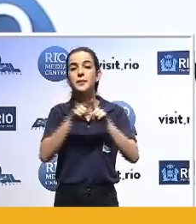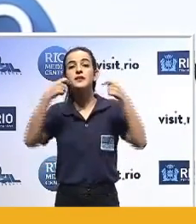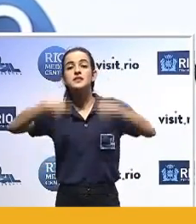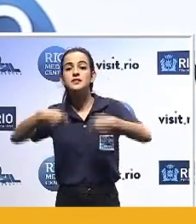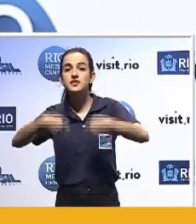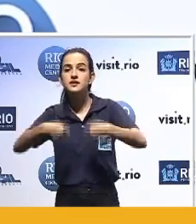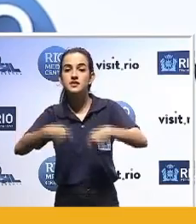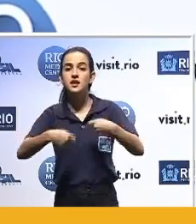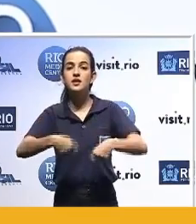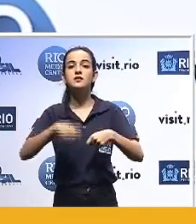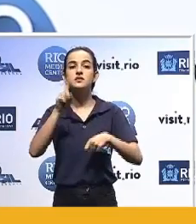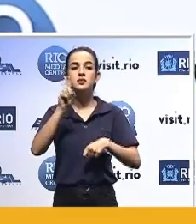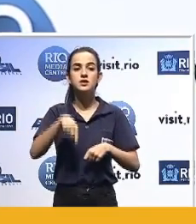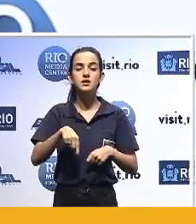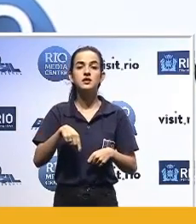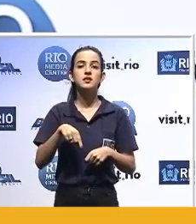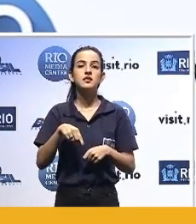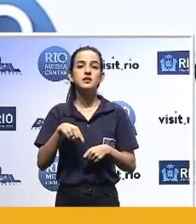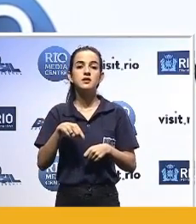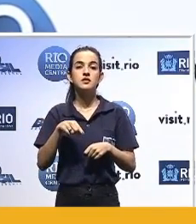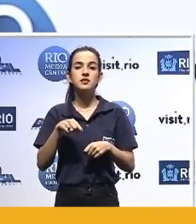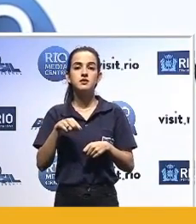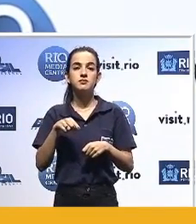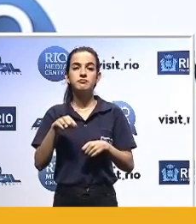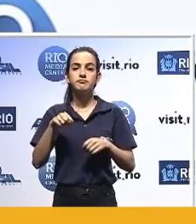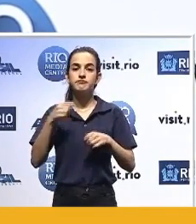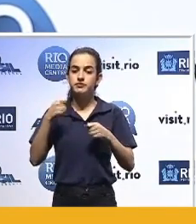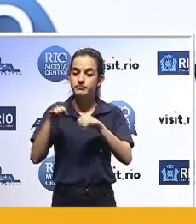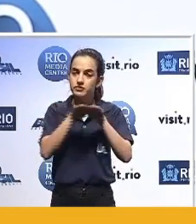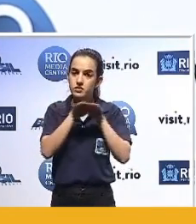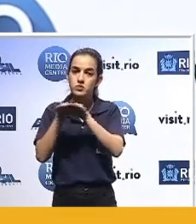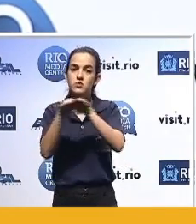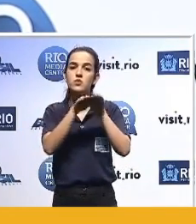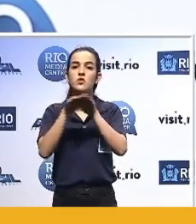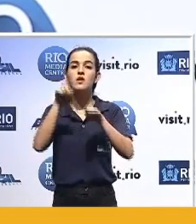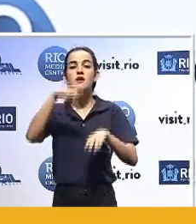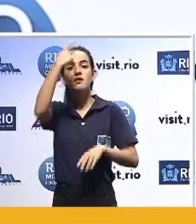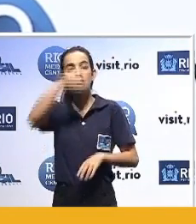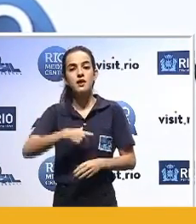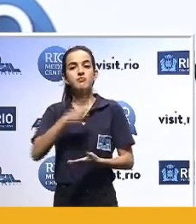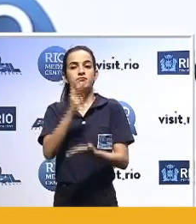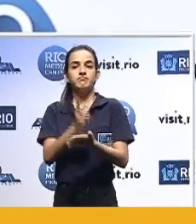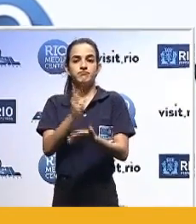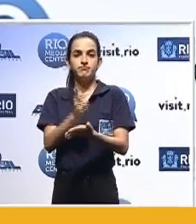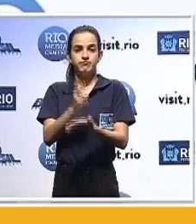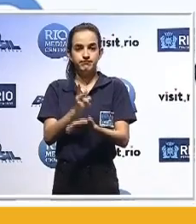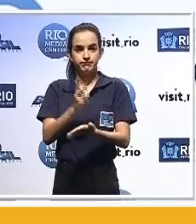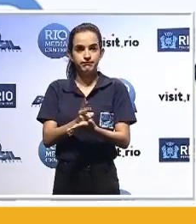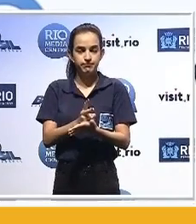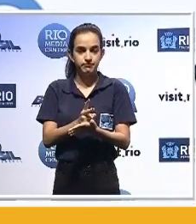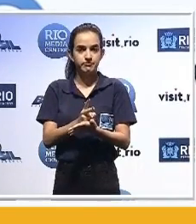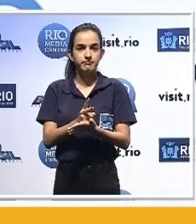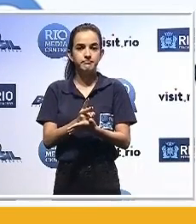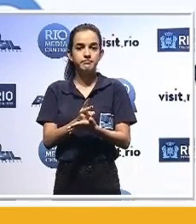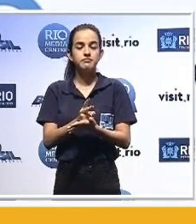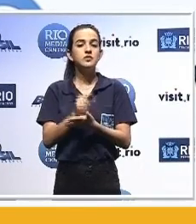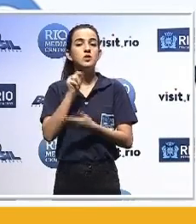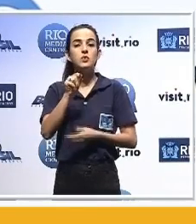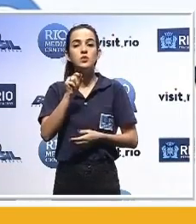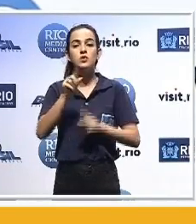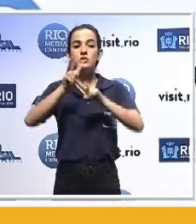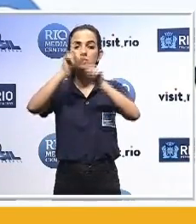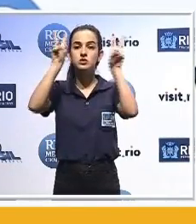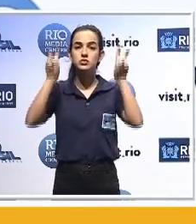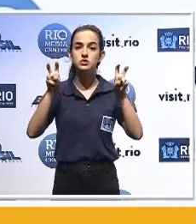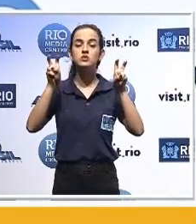pacíficas e são de caráter permanente no que diz respeito